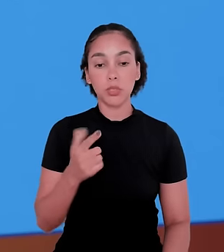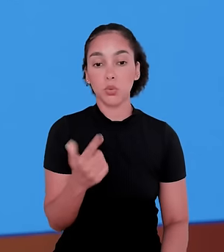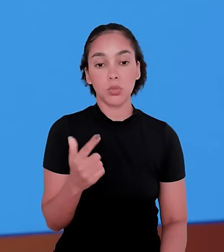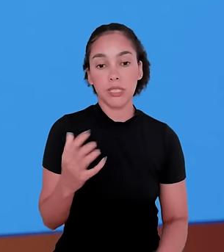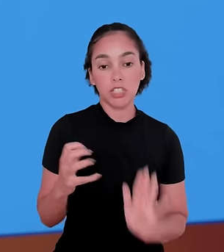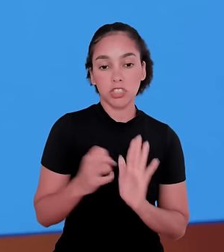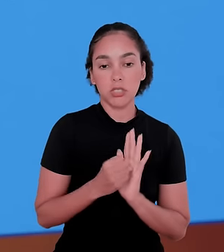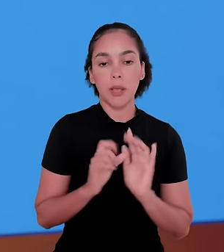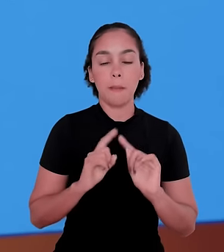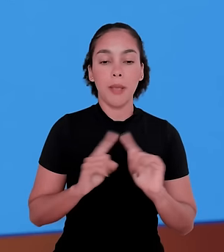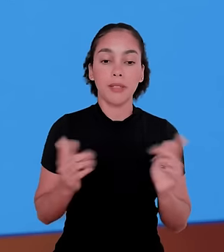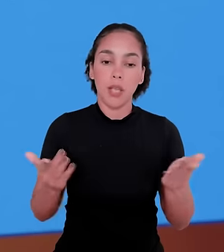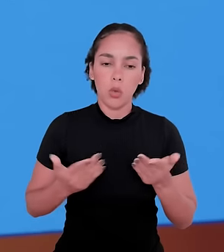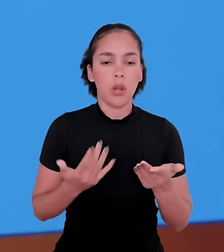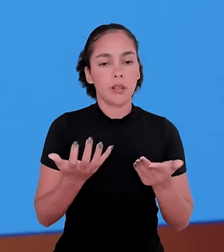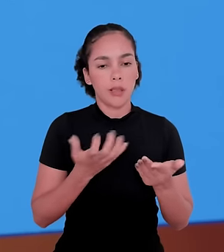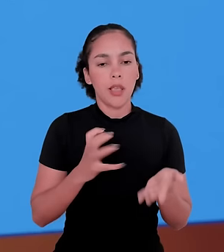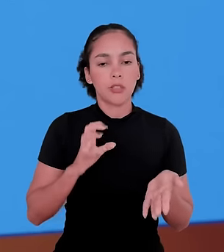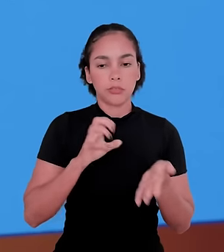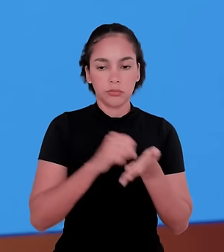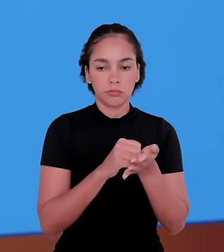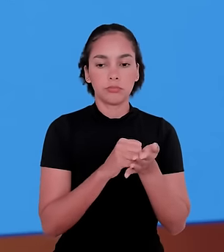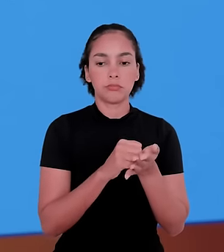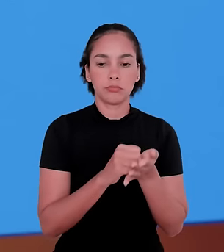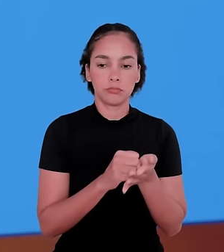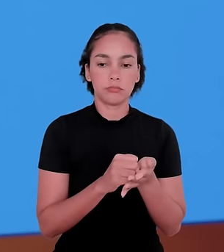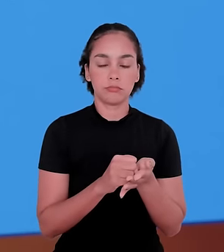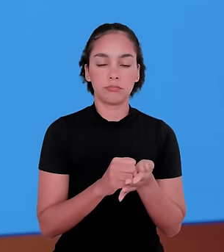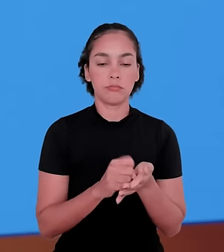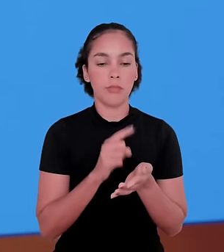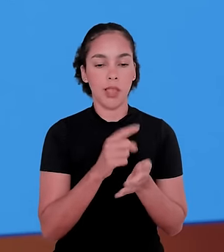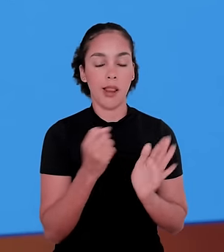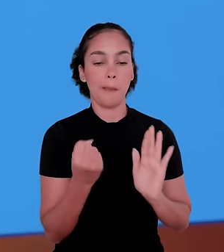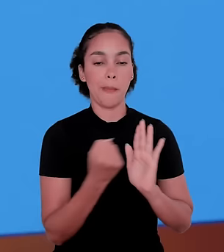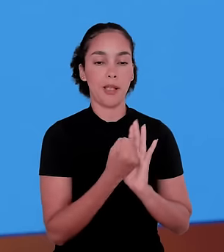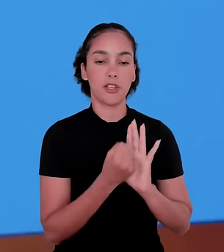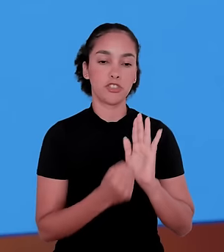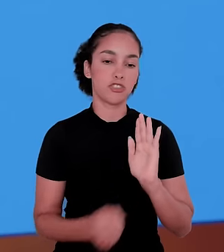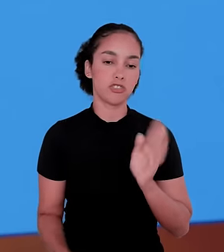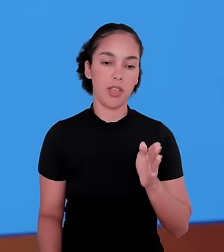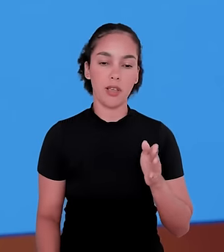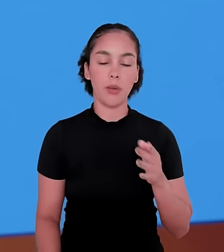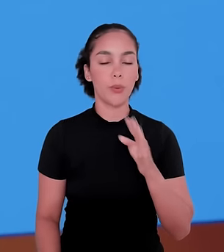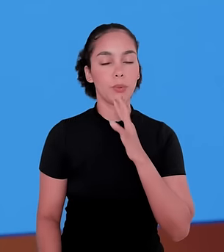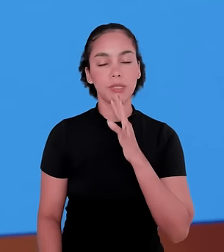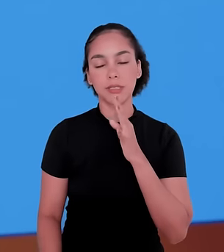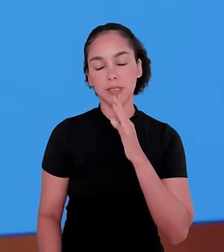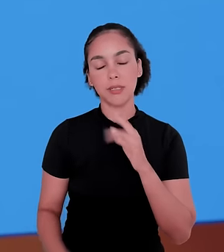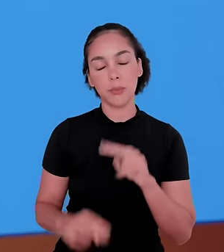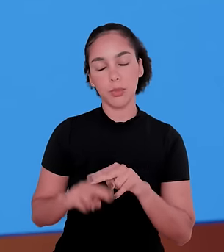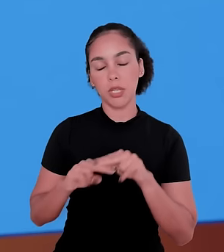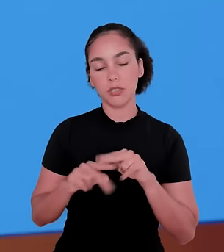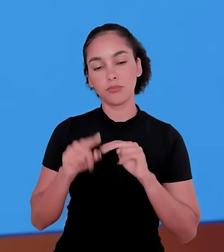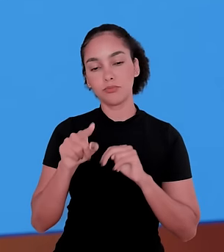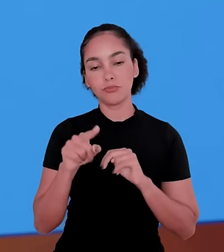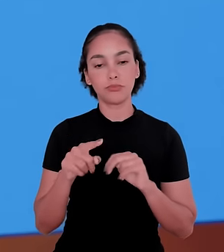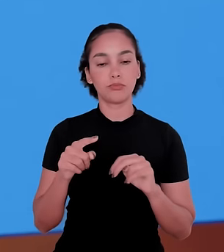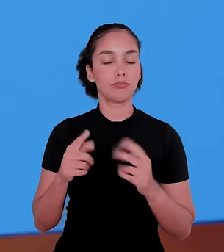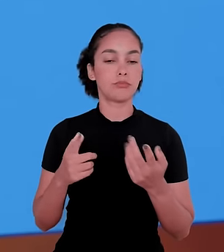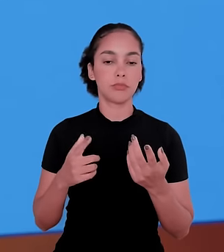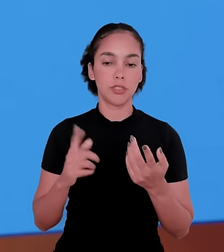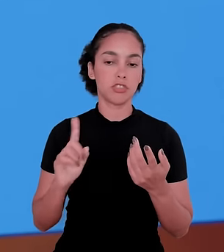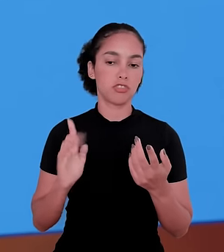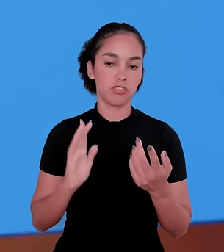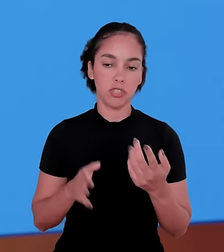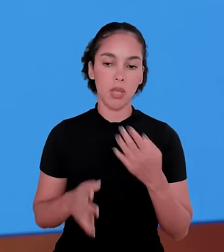não ter registrado mas que agora você está registrando aquela marca já era amplamente conhecida no ramo né você